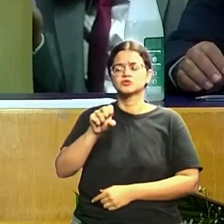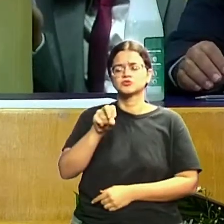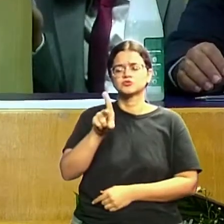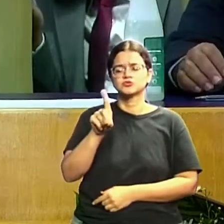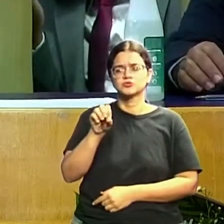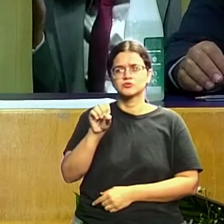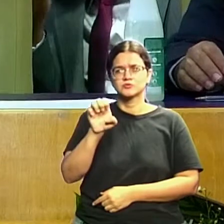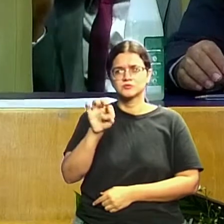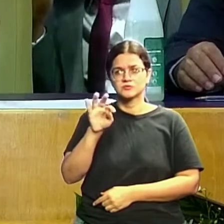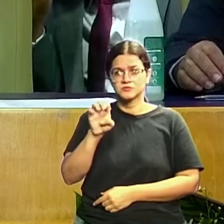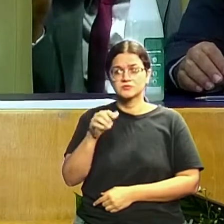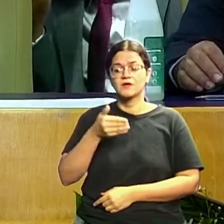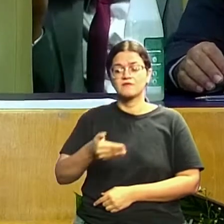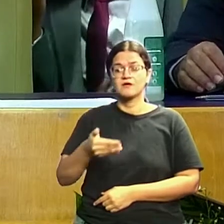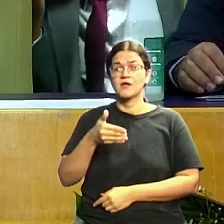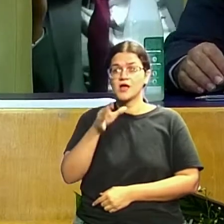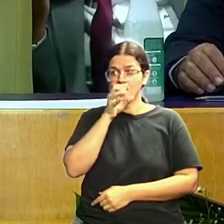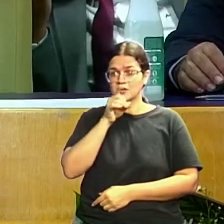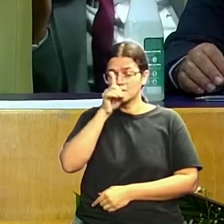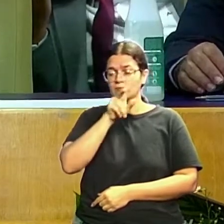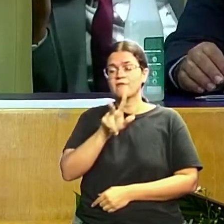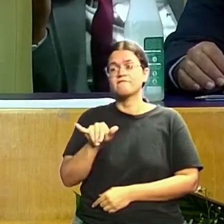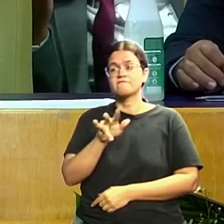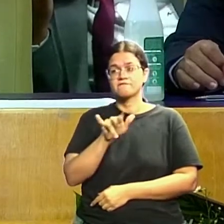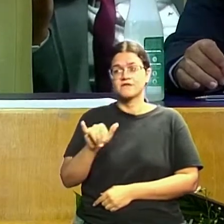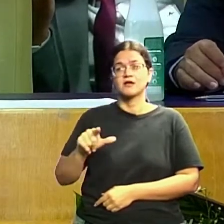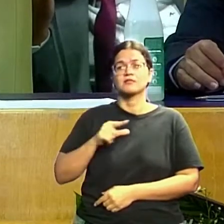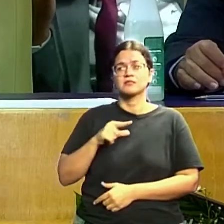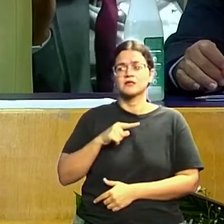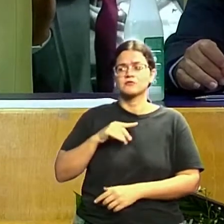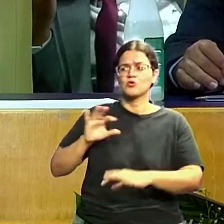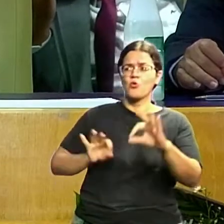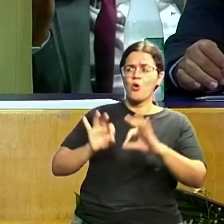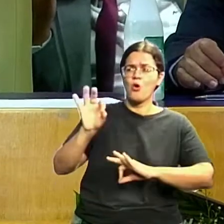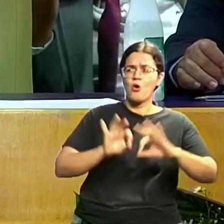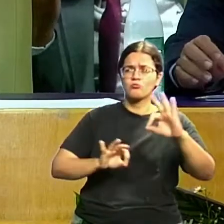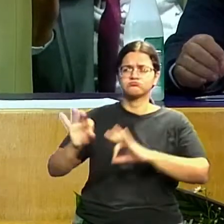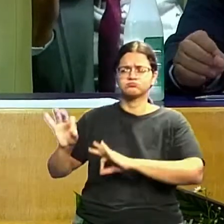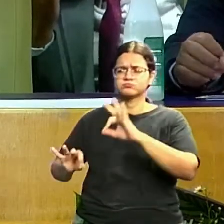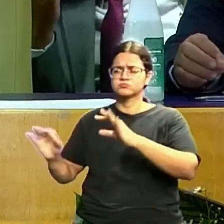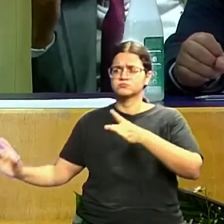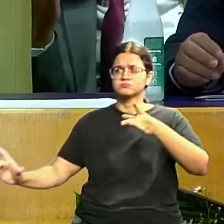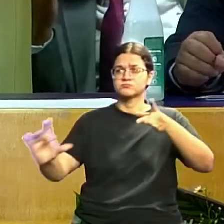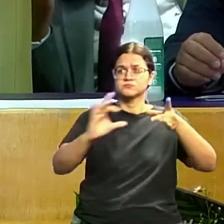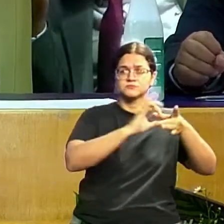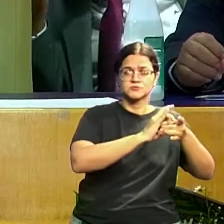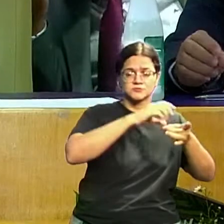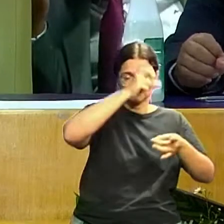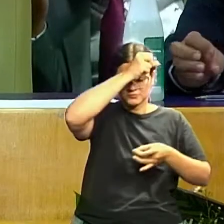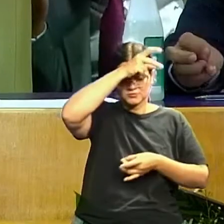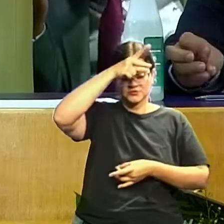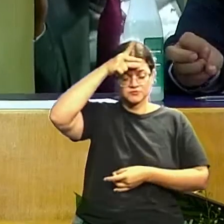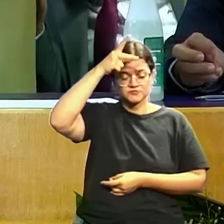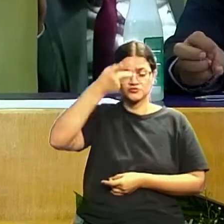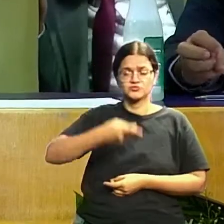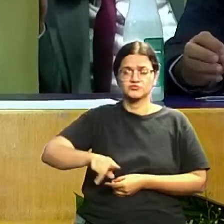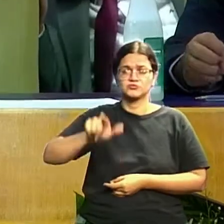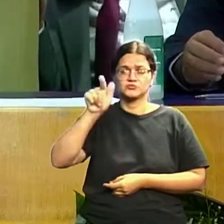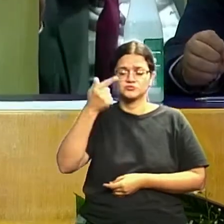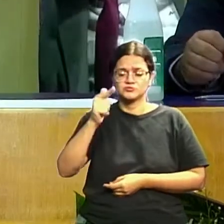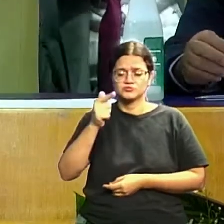tendo em vista que haverá, nesse fim de semana, um mutirão integrado pela Prefeitura Municipal de